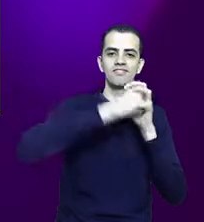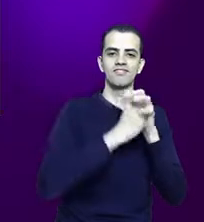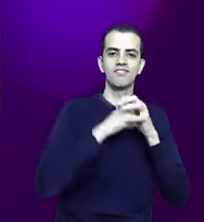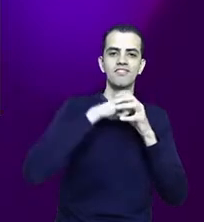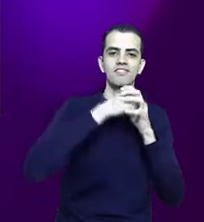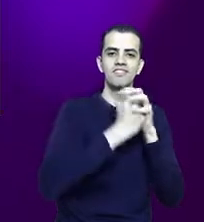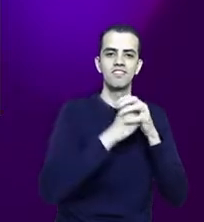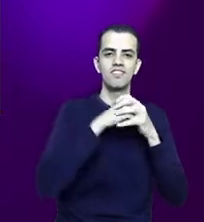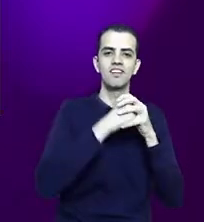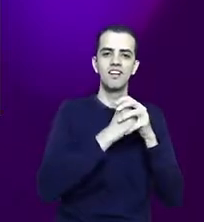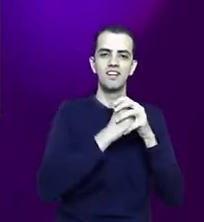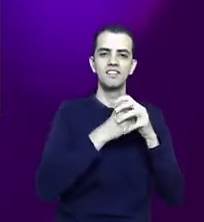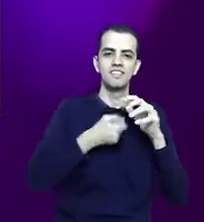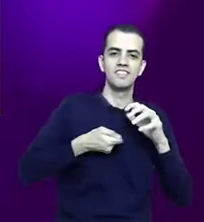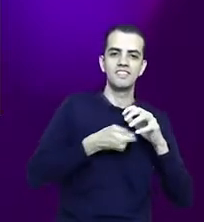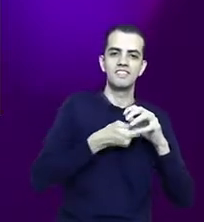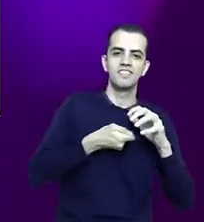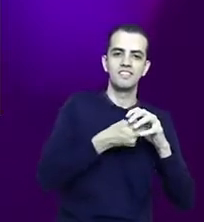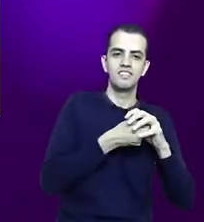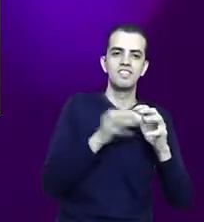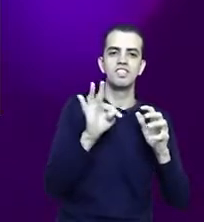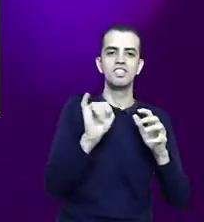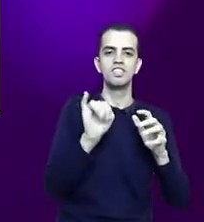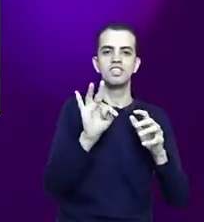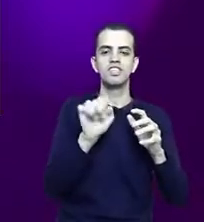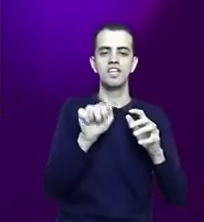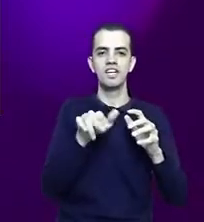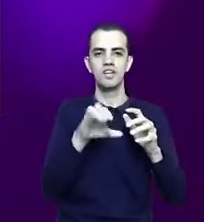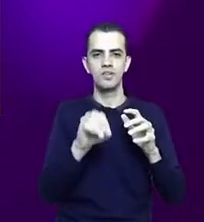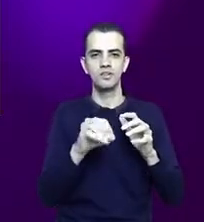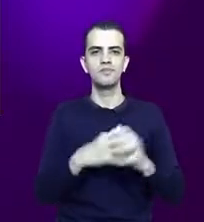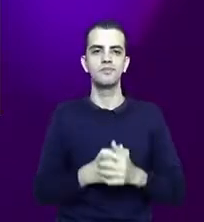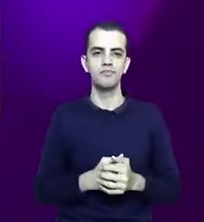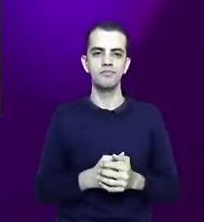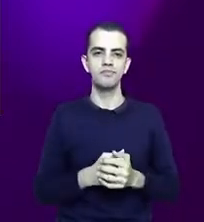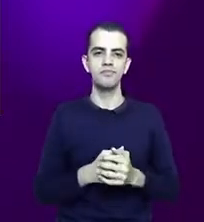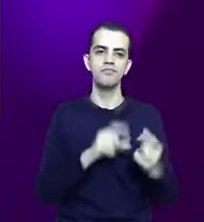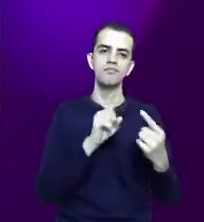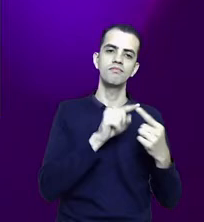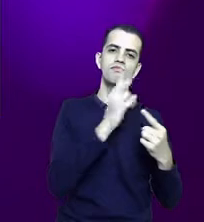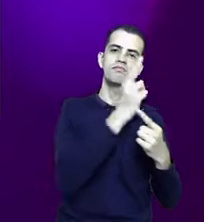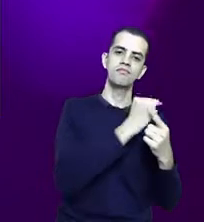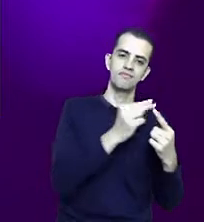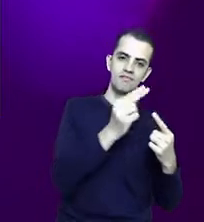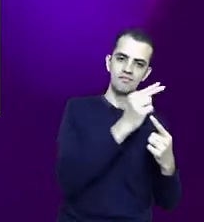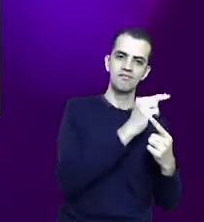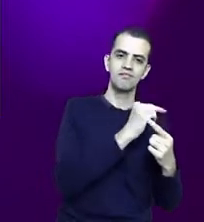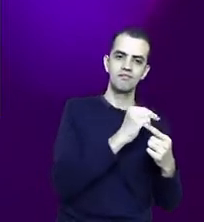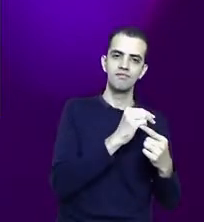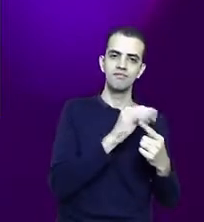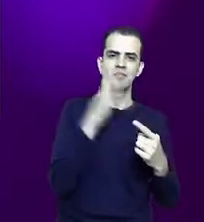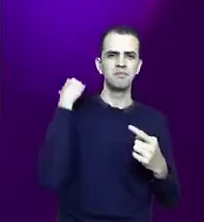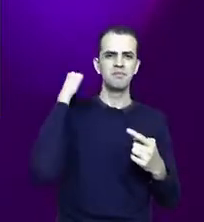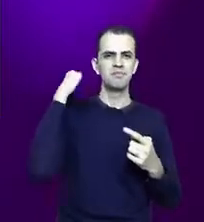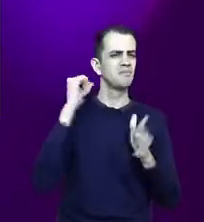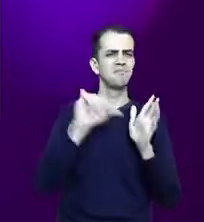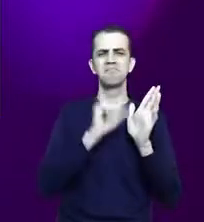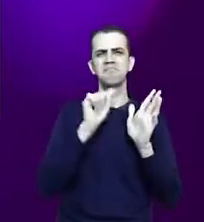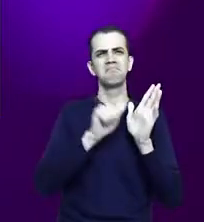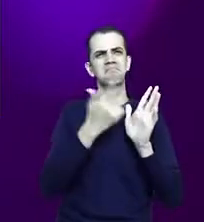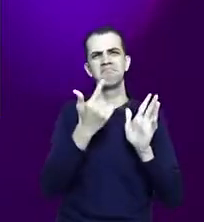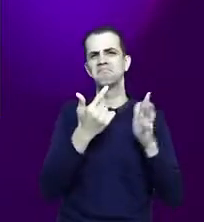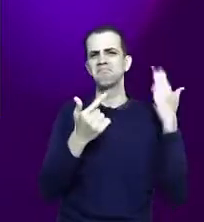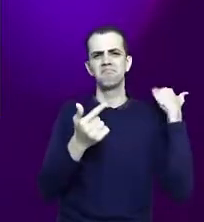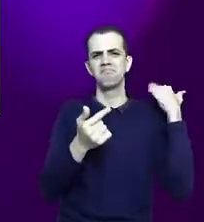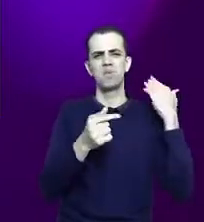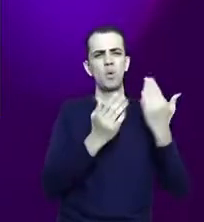prótese impressa em titânio, né? Então, aqui um desenho da prótese, essa foi uma das primeiras que nós fizemos, ela